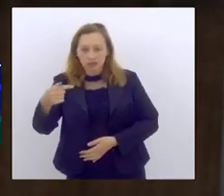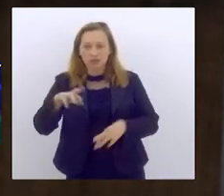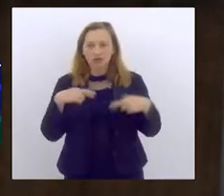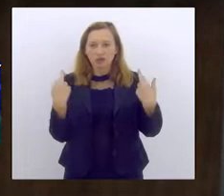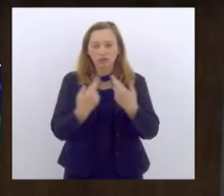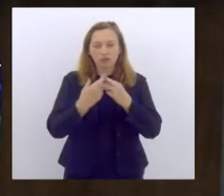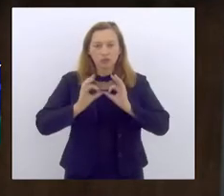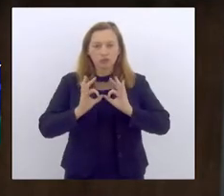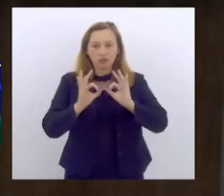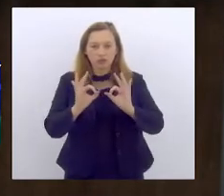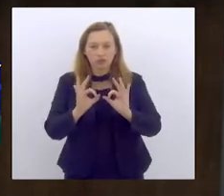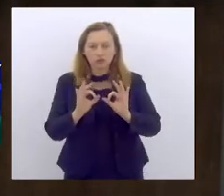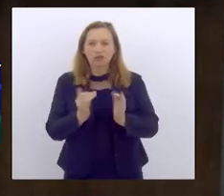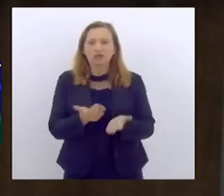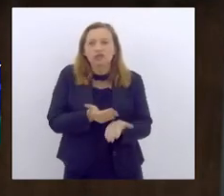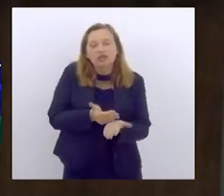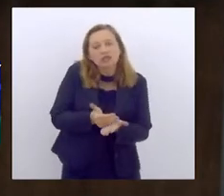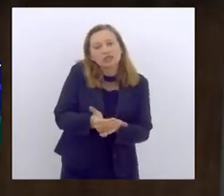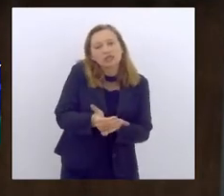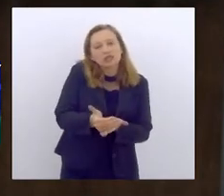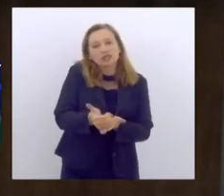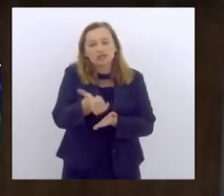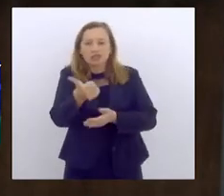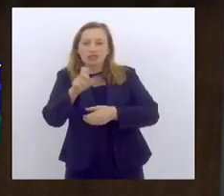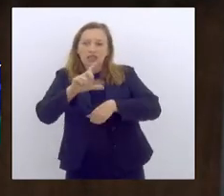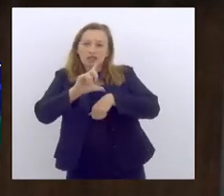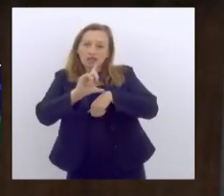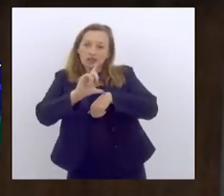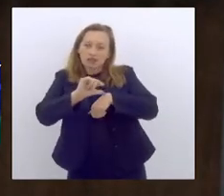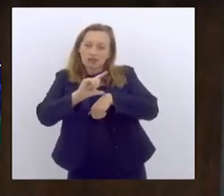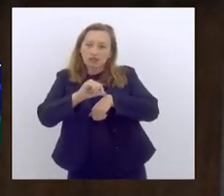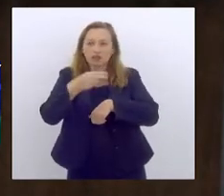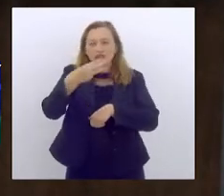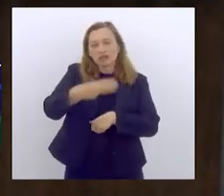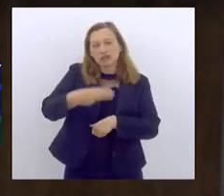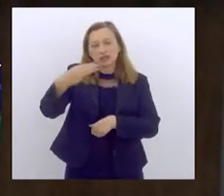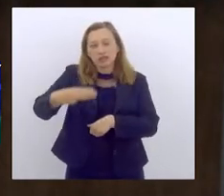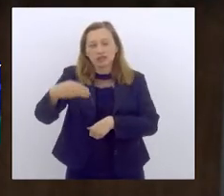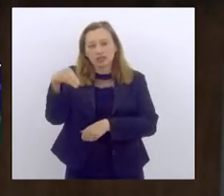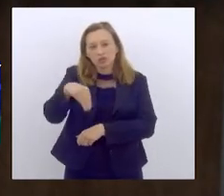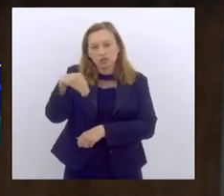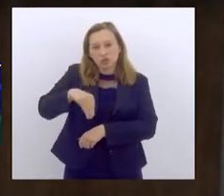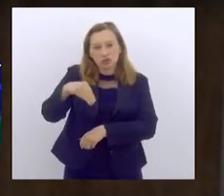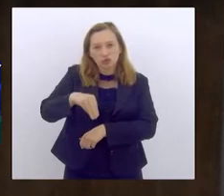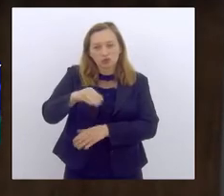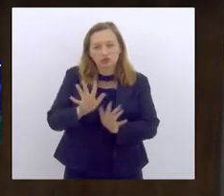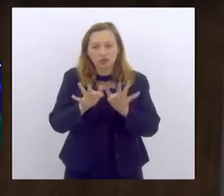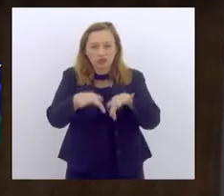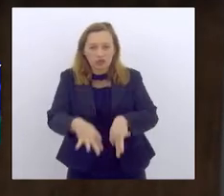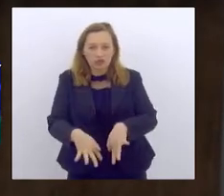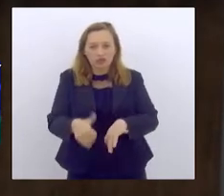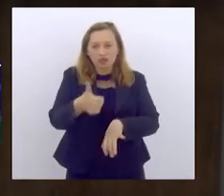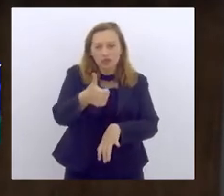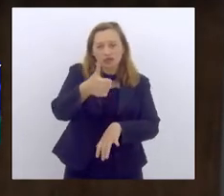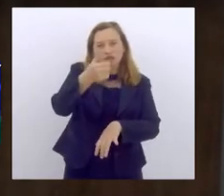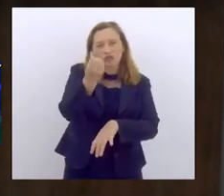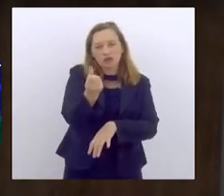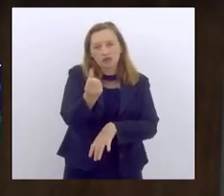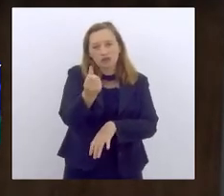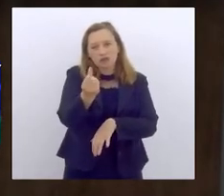extraordinária que iniciada as 15:33 encerrou-se